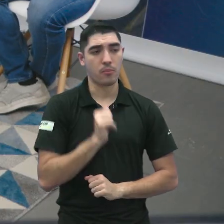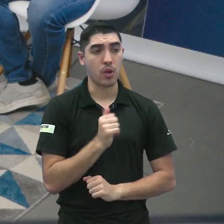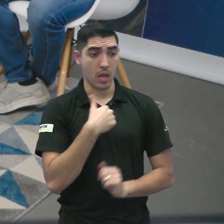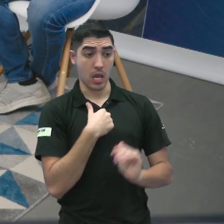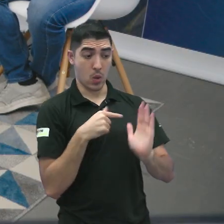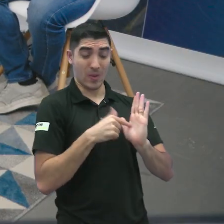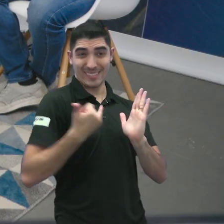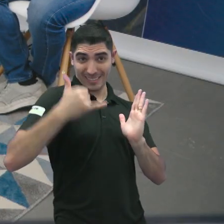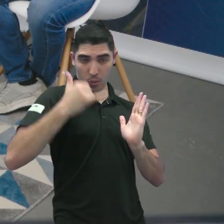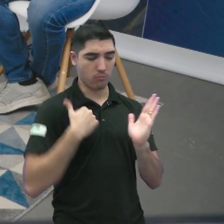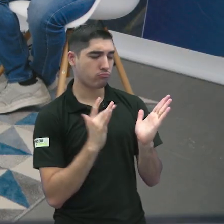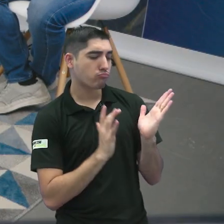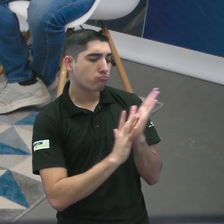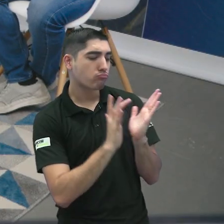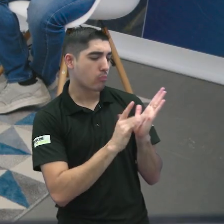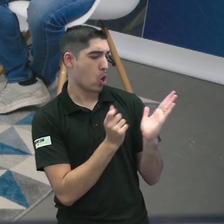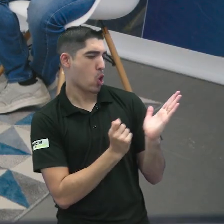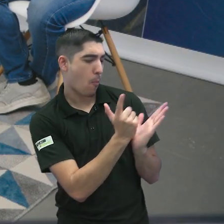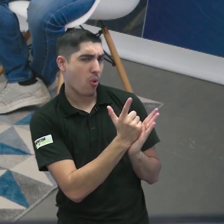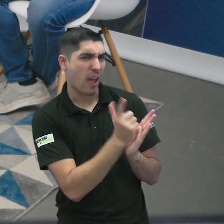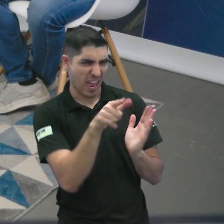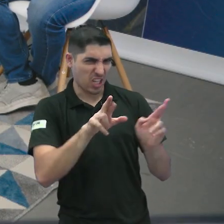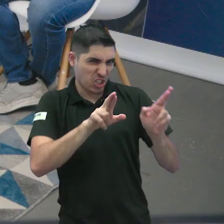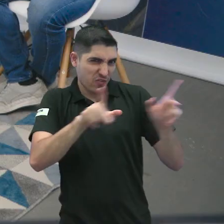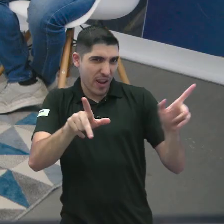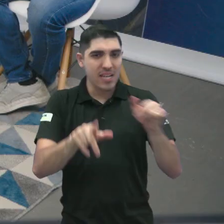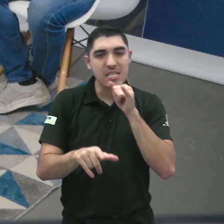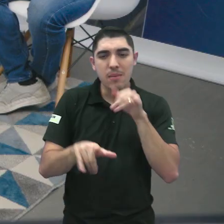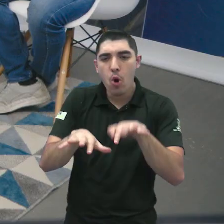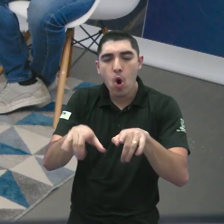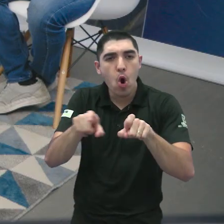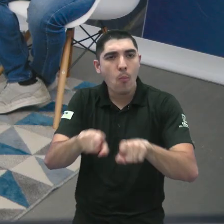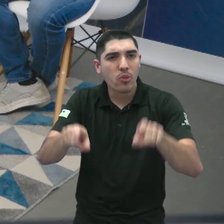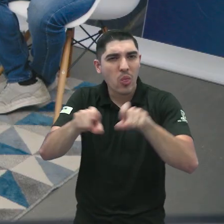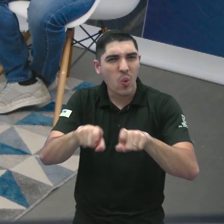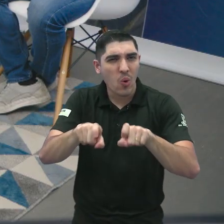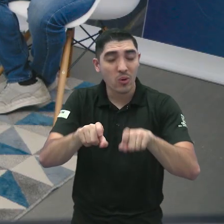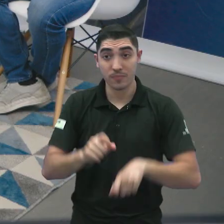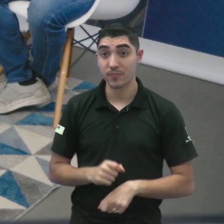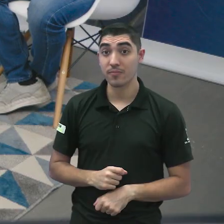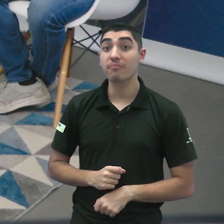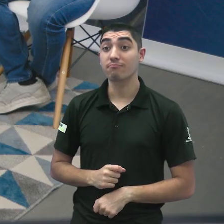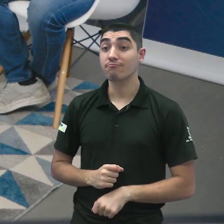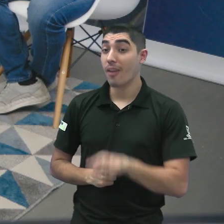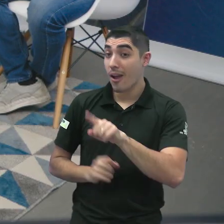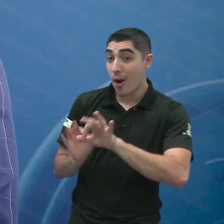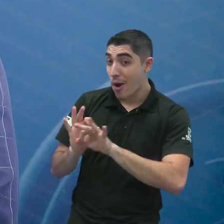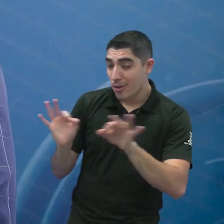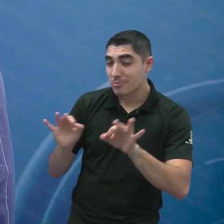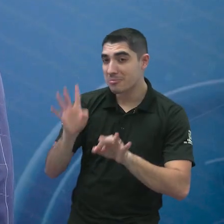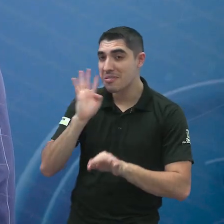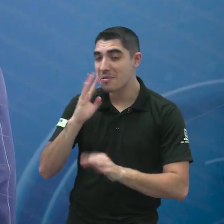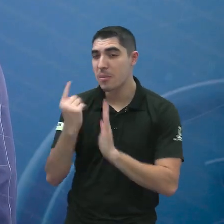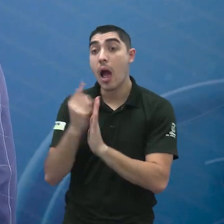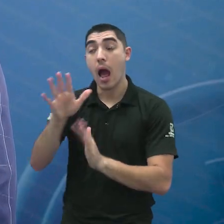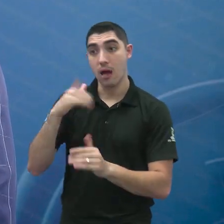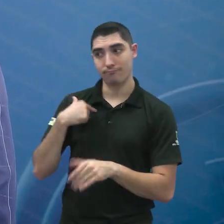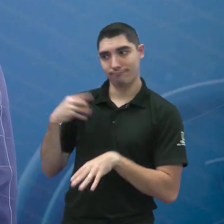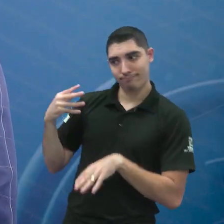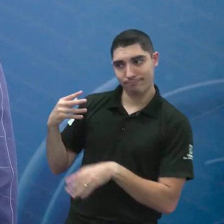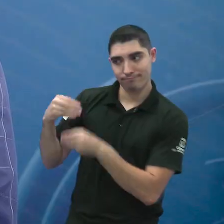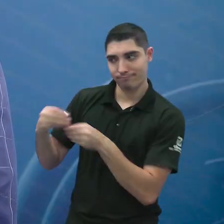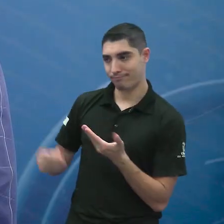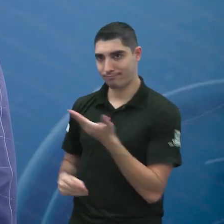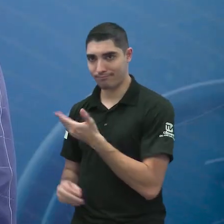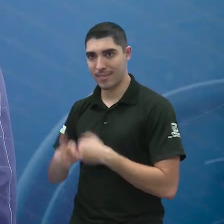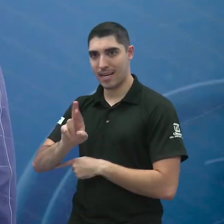uma experiência diferente do que comprar pelo computador? Rafa, ótimo ponto. E ainda eu pego um gancho complementando o que o